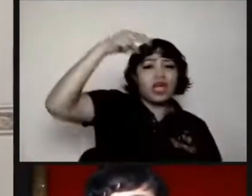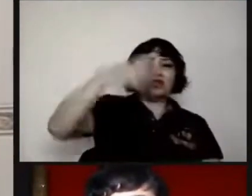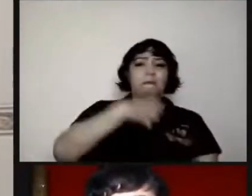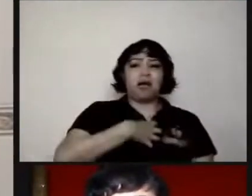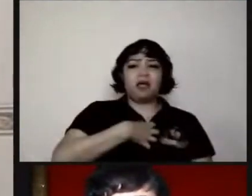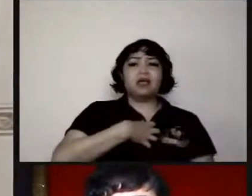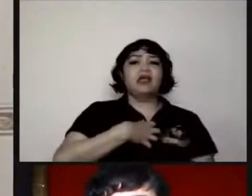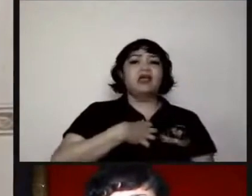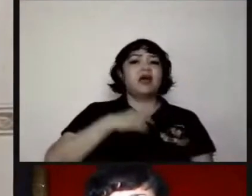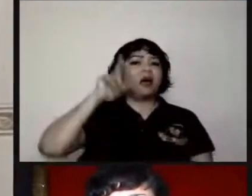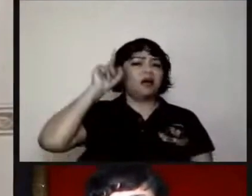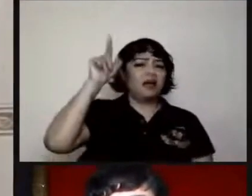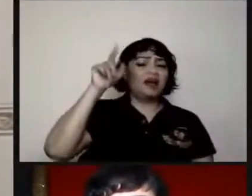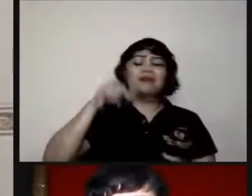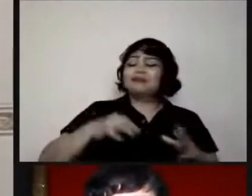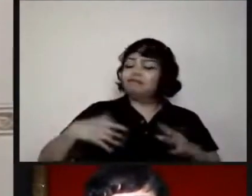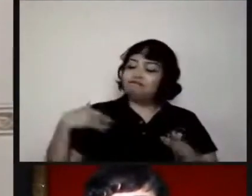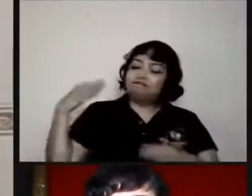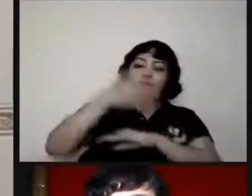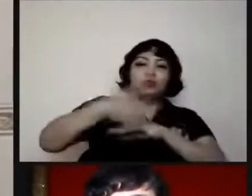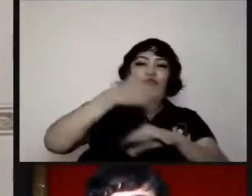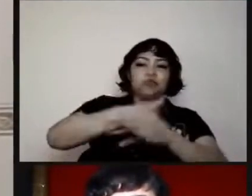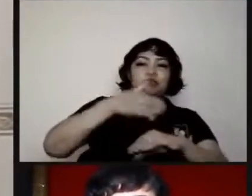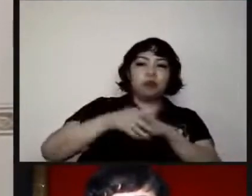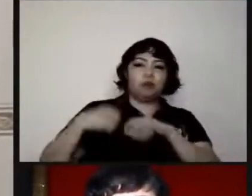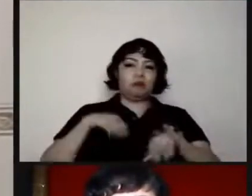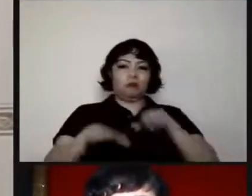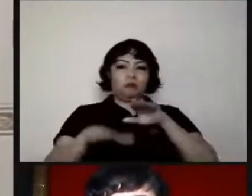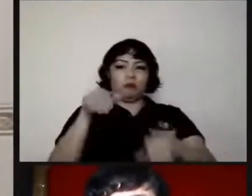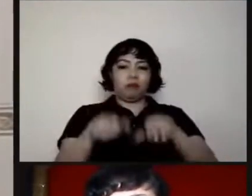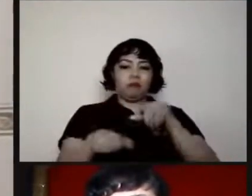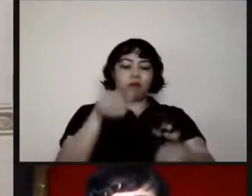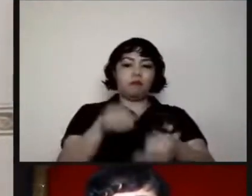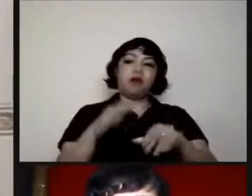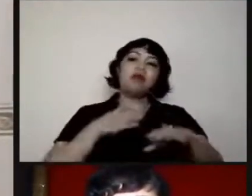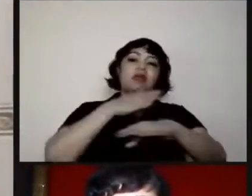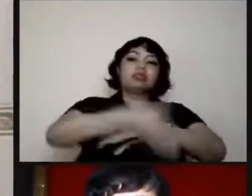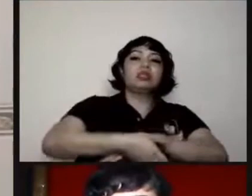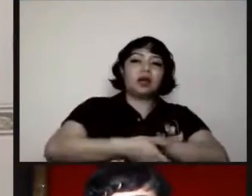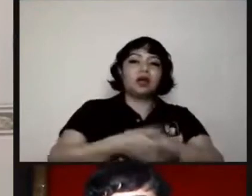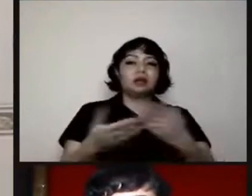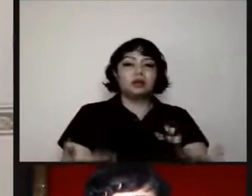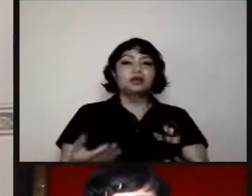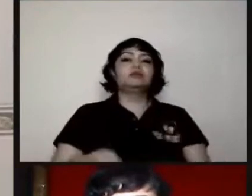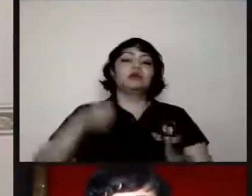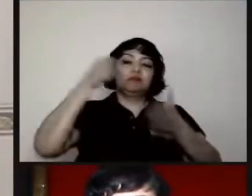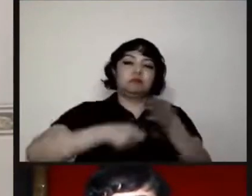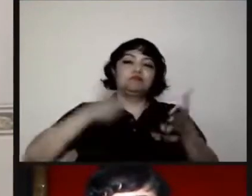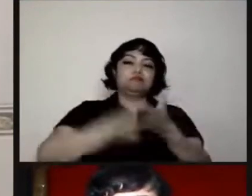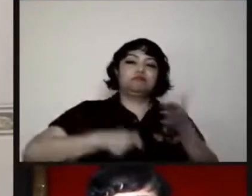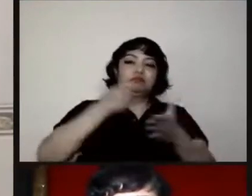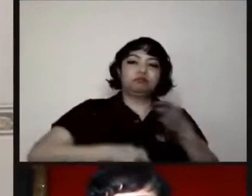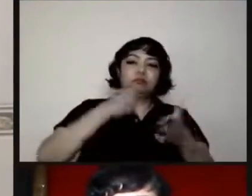principalmente, que entraram para o exército dos periquitos, na época, né, chamado,